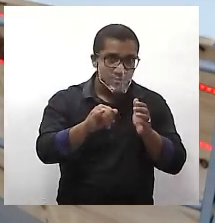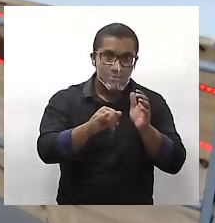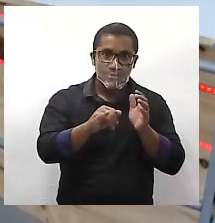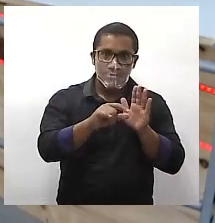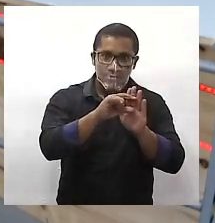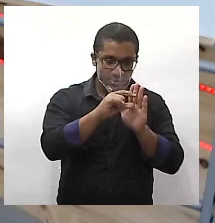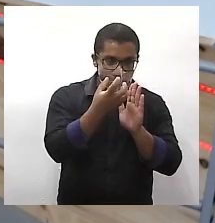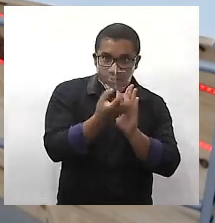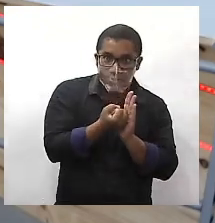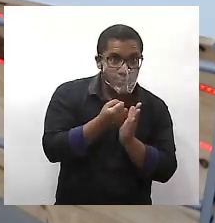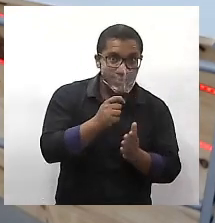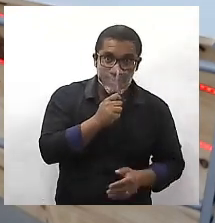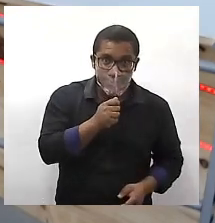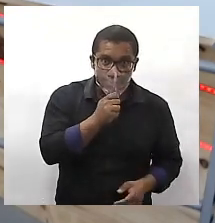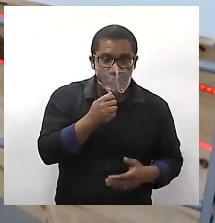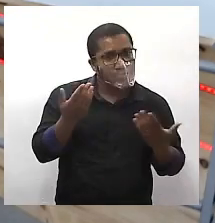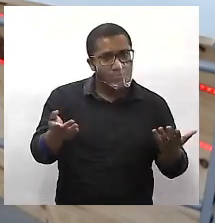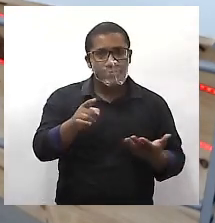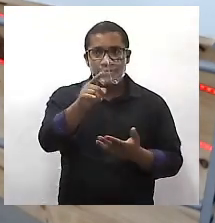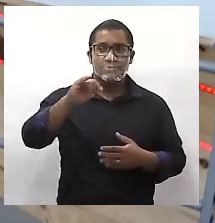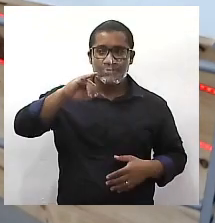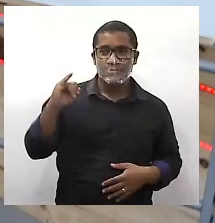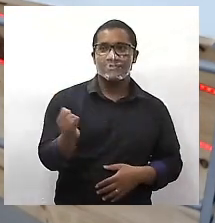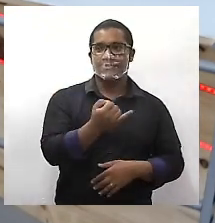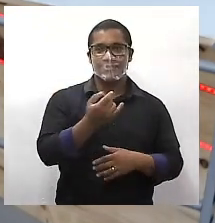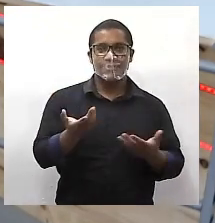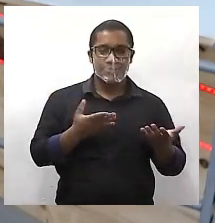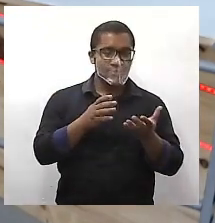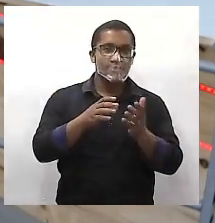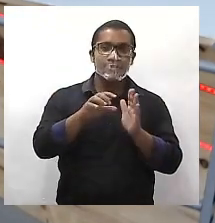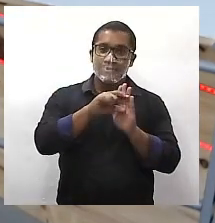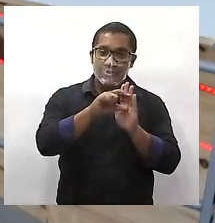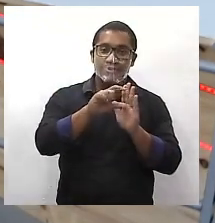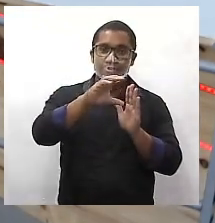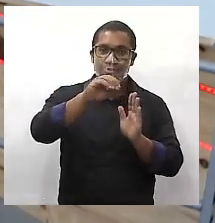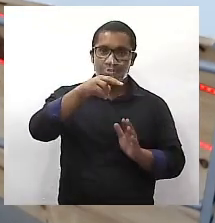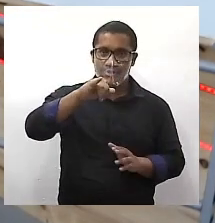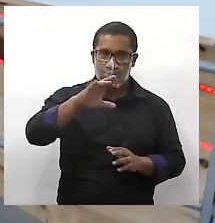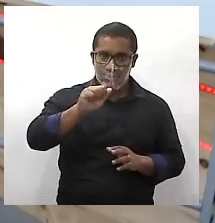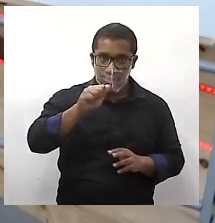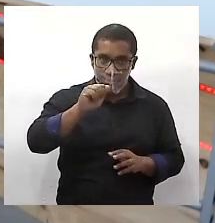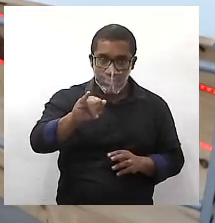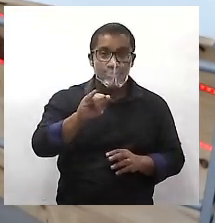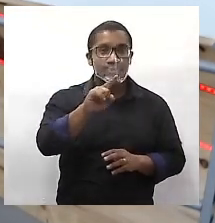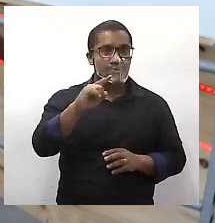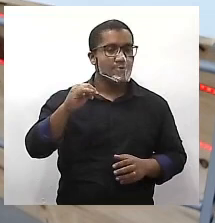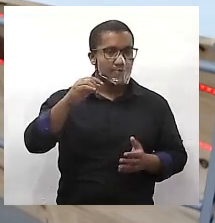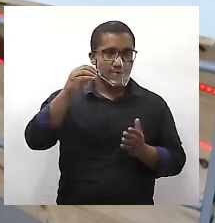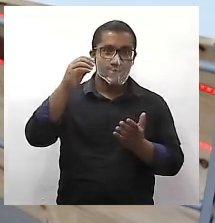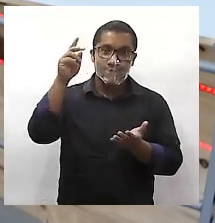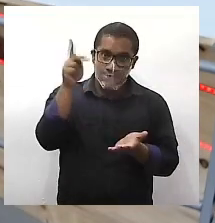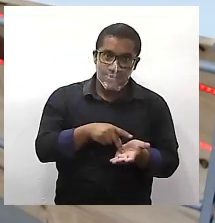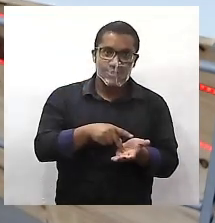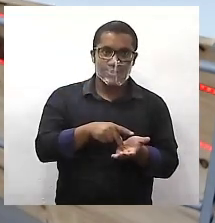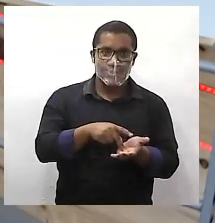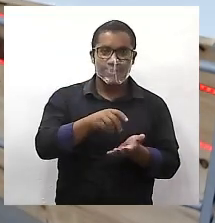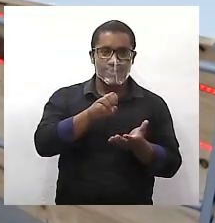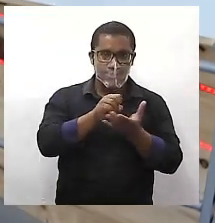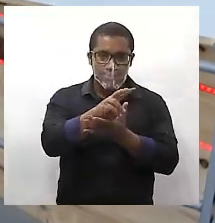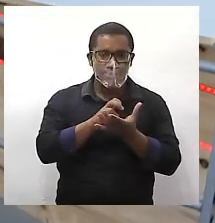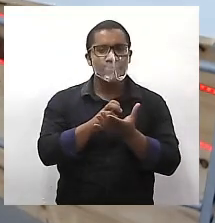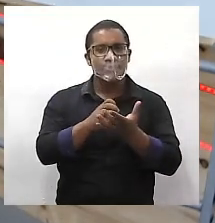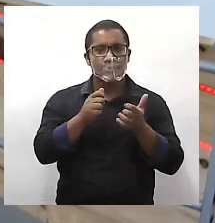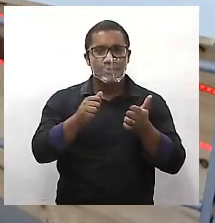baixar o Conecta Aí, tá? O Conecta Aí é o aplicativo oficial do EducaPE e ele vai ser o aplicativo, vamos dizer